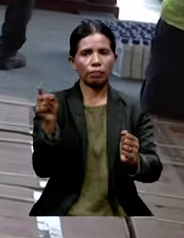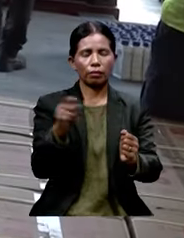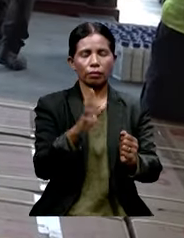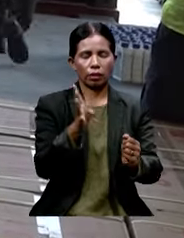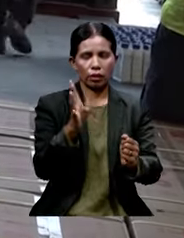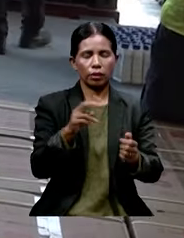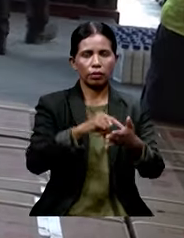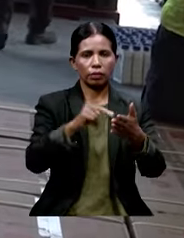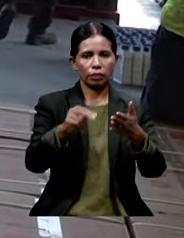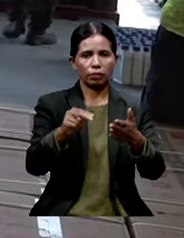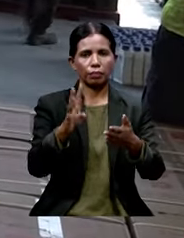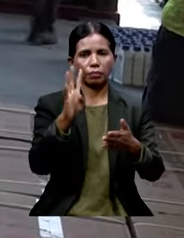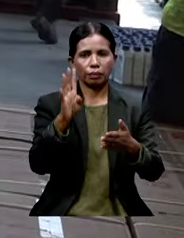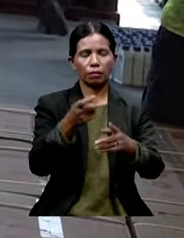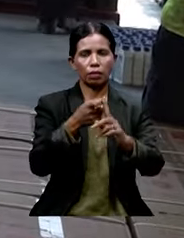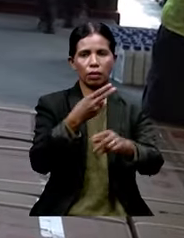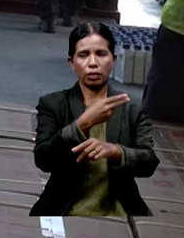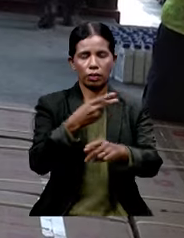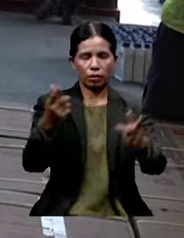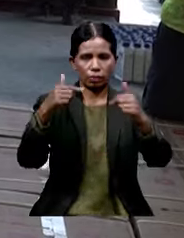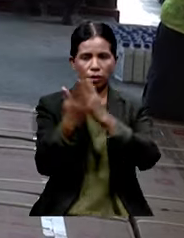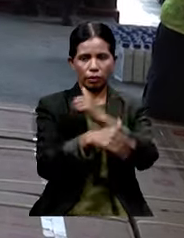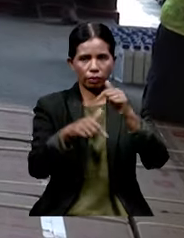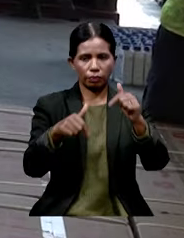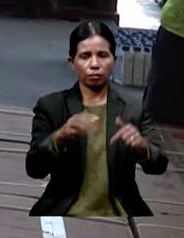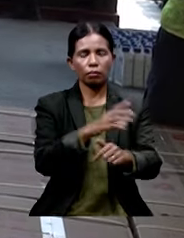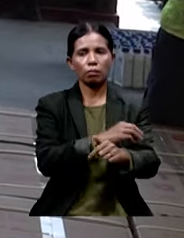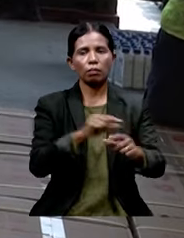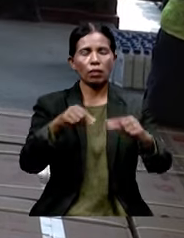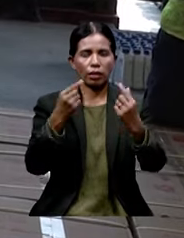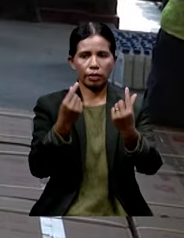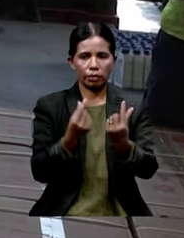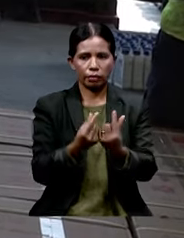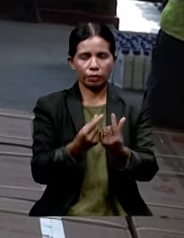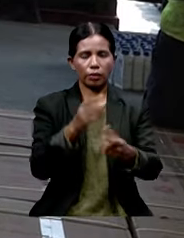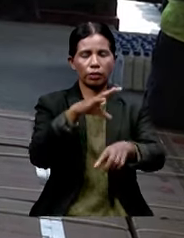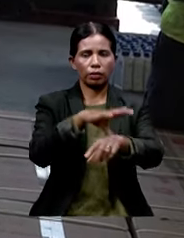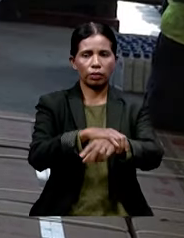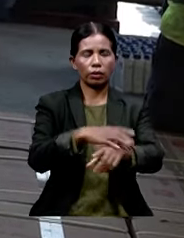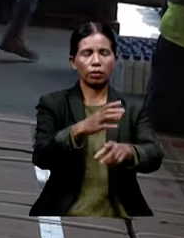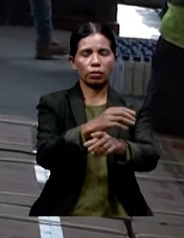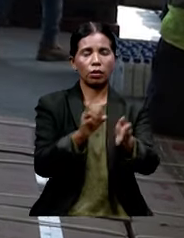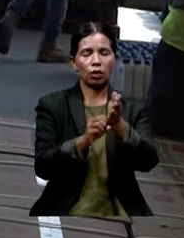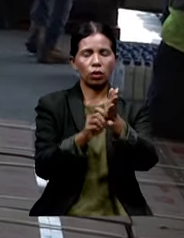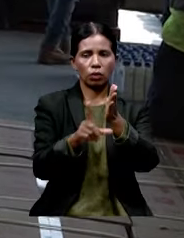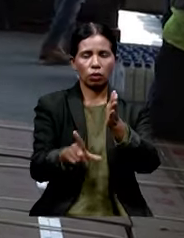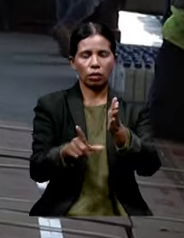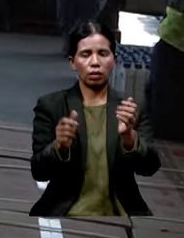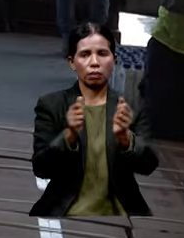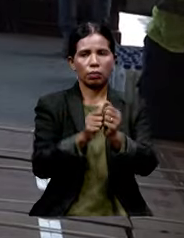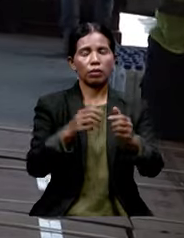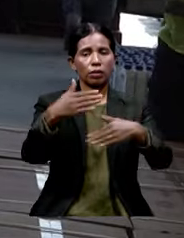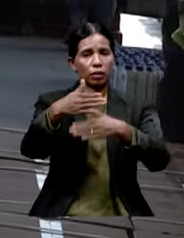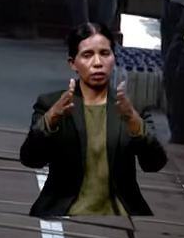o número BATS Hatulu, os Indonésia mai relaran. Ia buscane equipa conjunta prende óleo falso, o Kaisa Atus